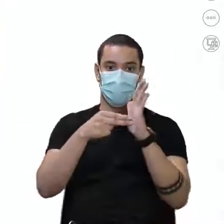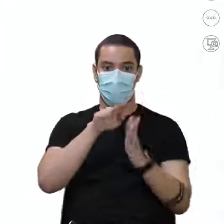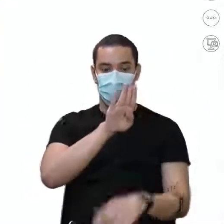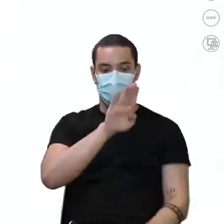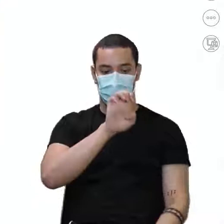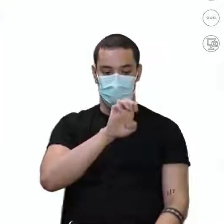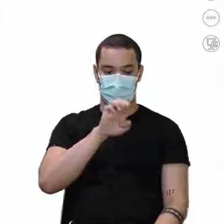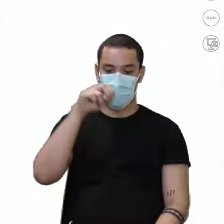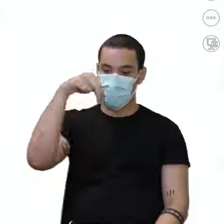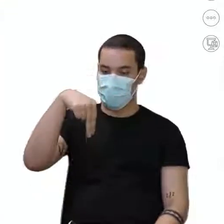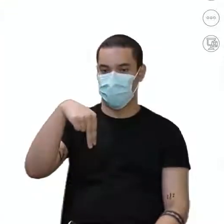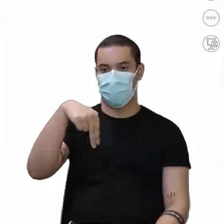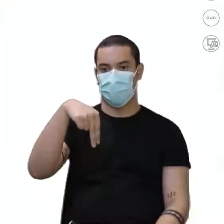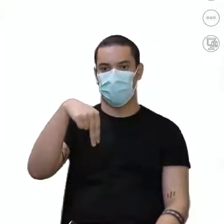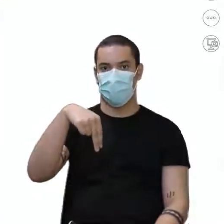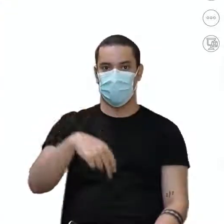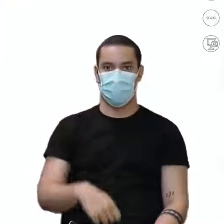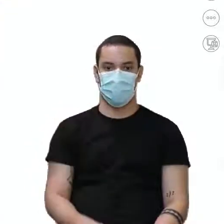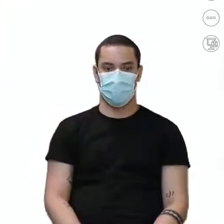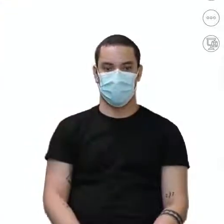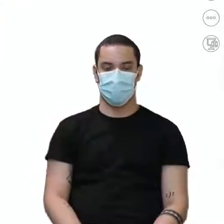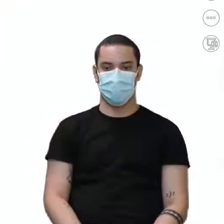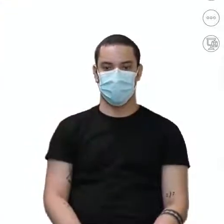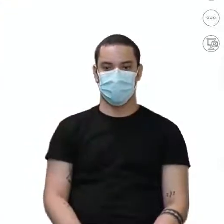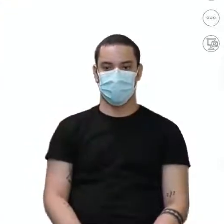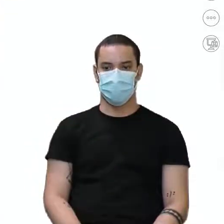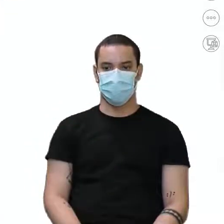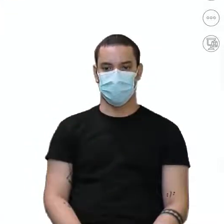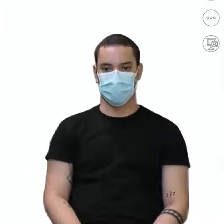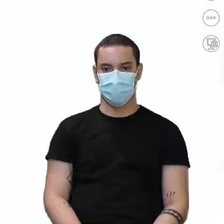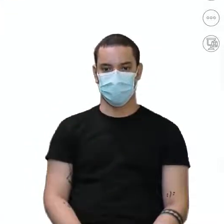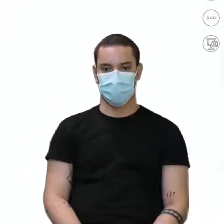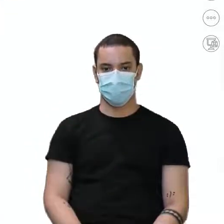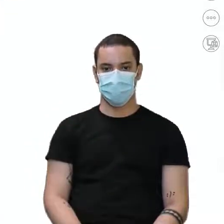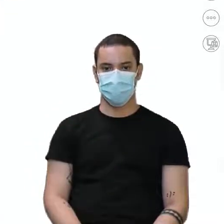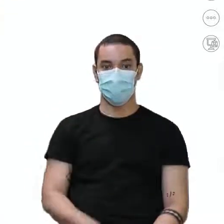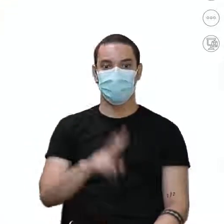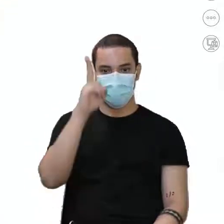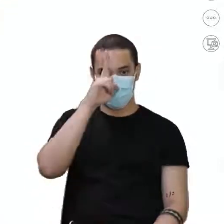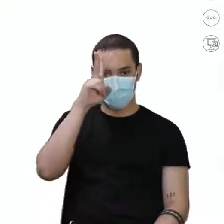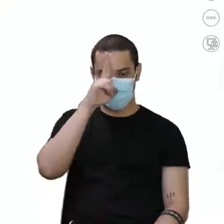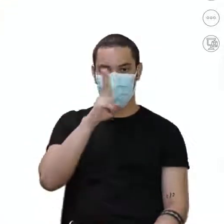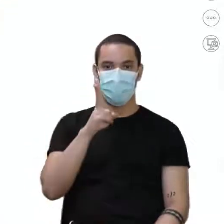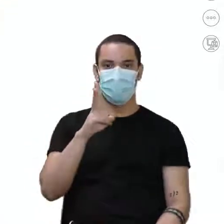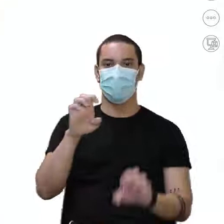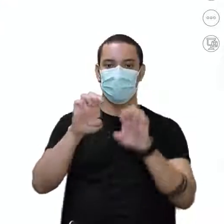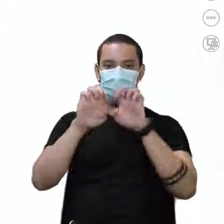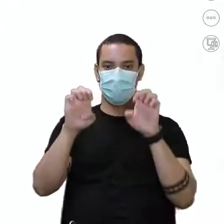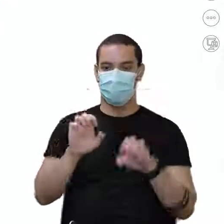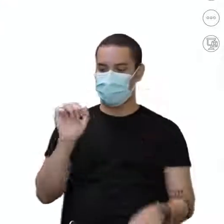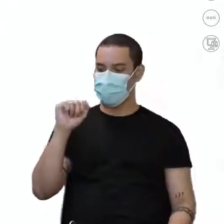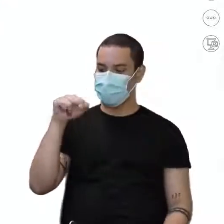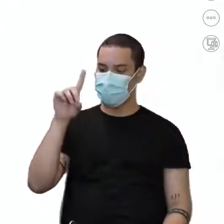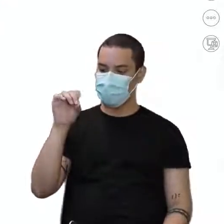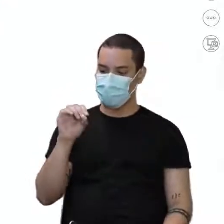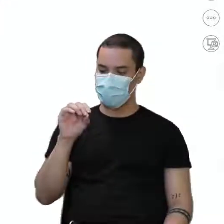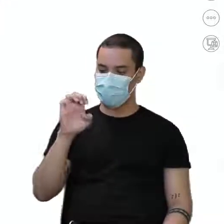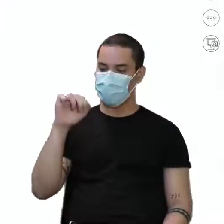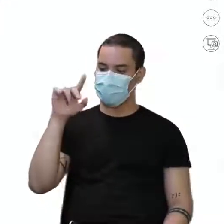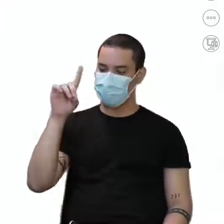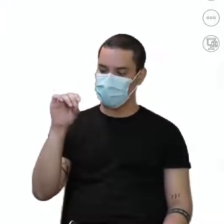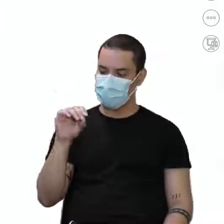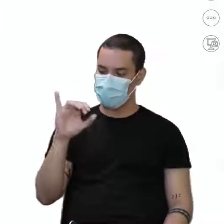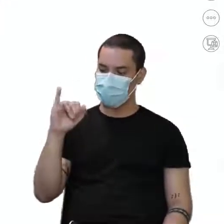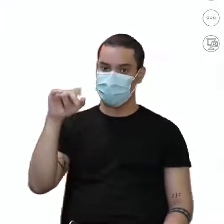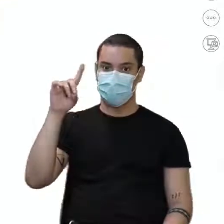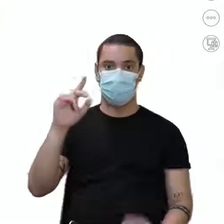fazer, mais a estrutura ing. Que é esse meu ando, endo, indo. E perceba que eu não vou traduzir ao pé da letra,